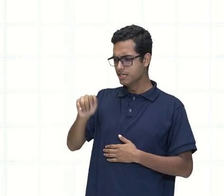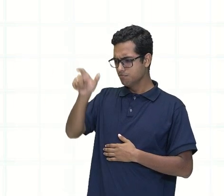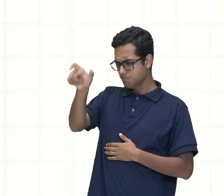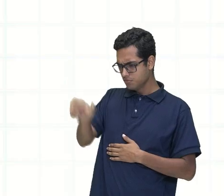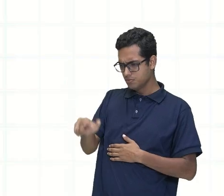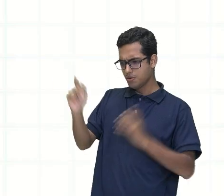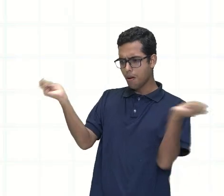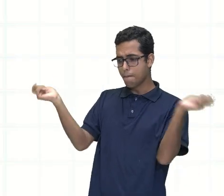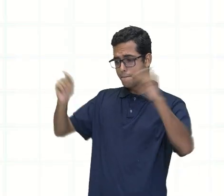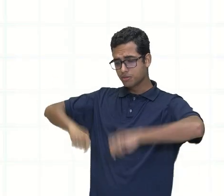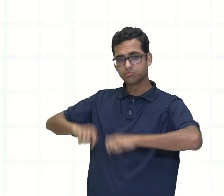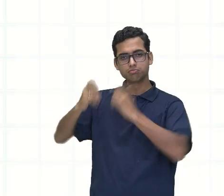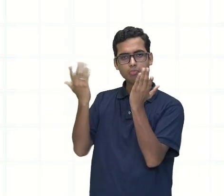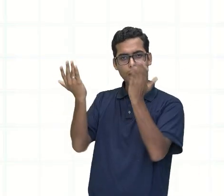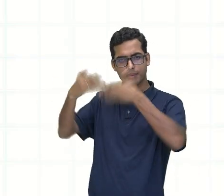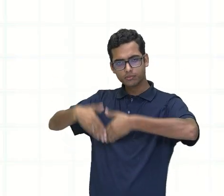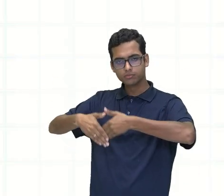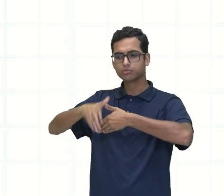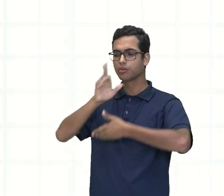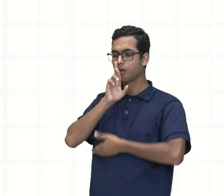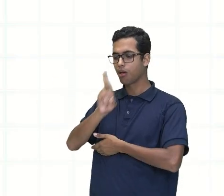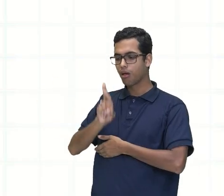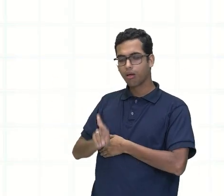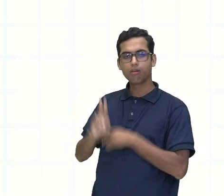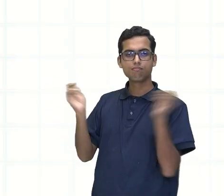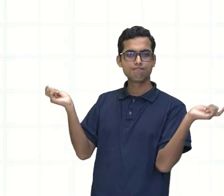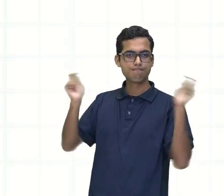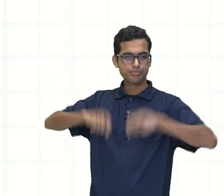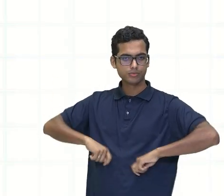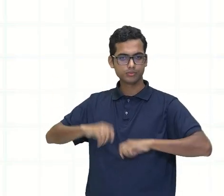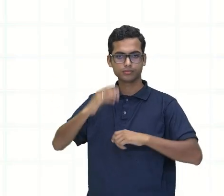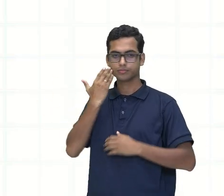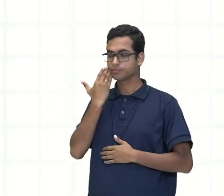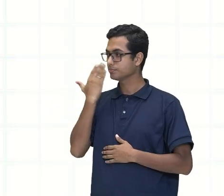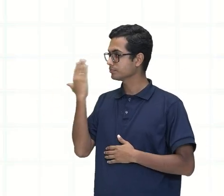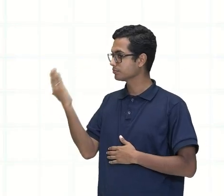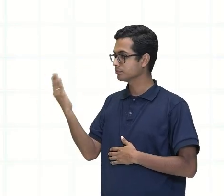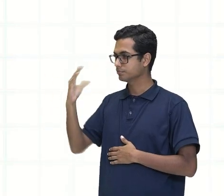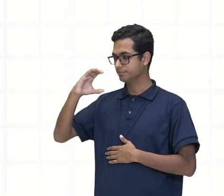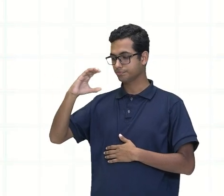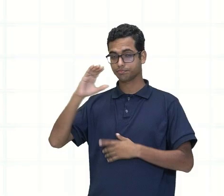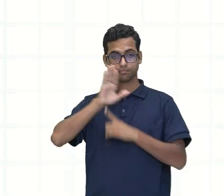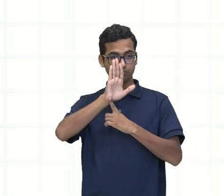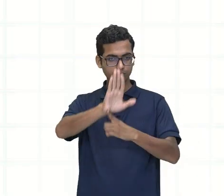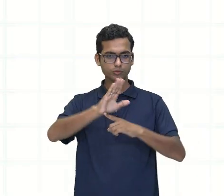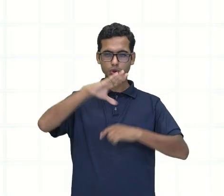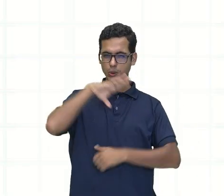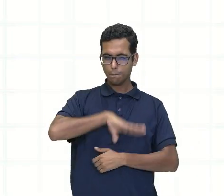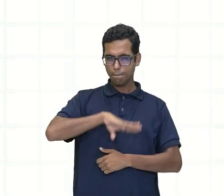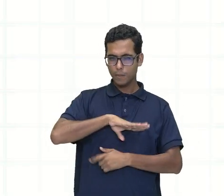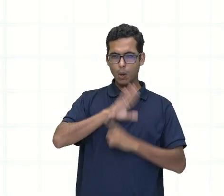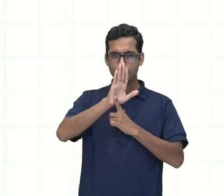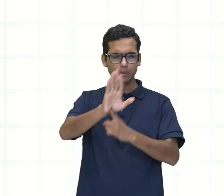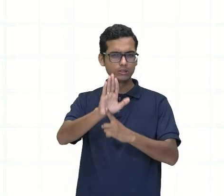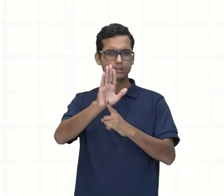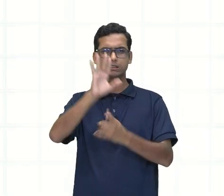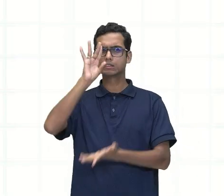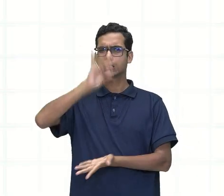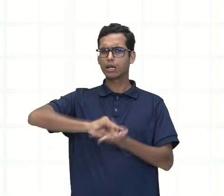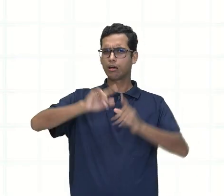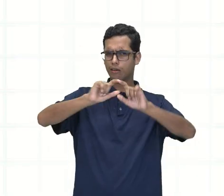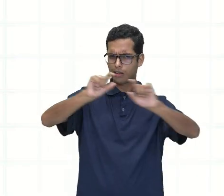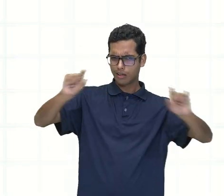prova, certo? Porém, não garante que realmente seja verdade, que ela tenha feito a prova. Então, é